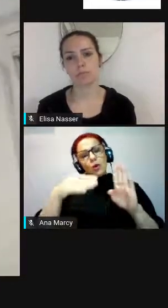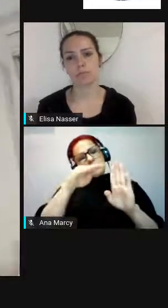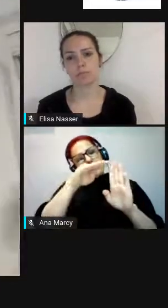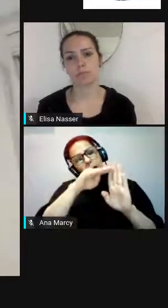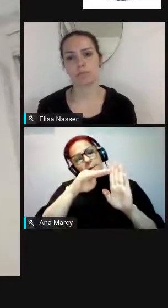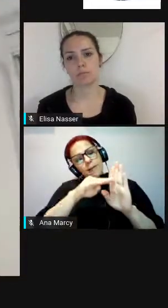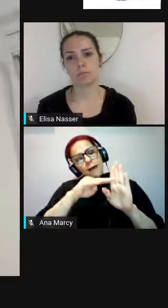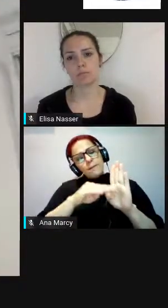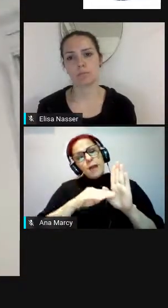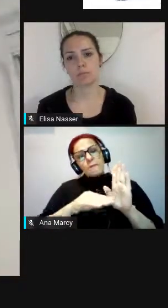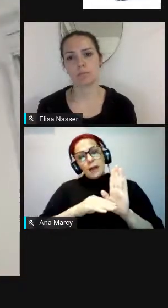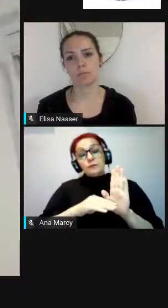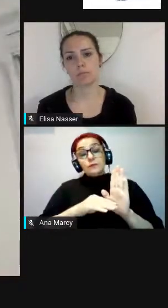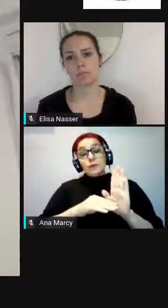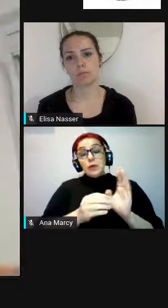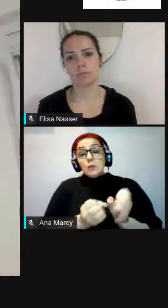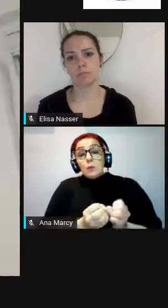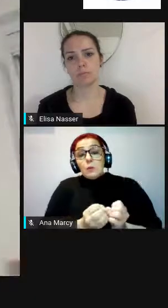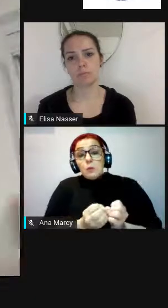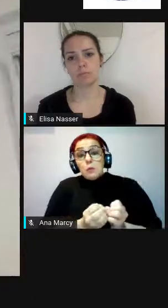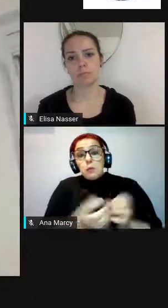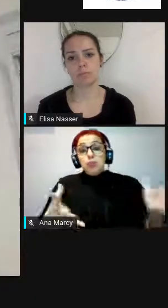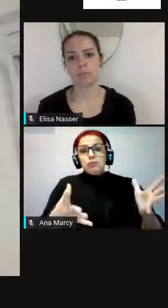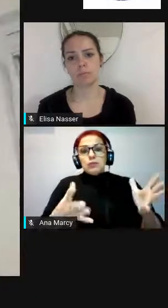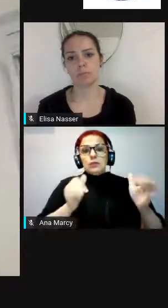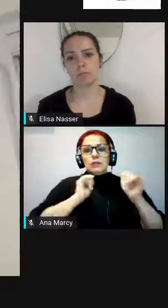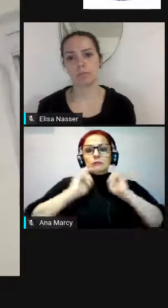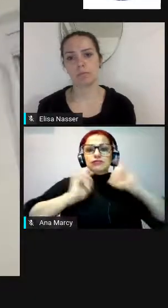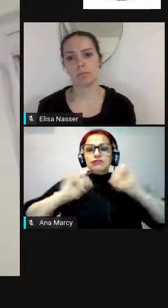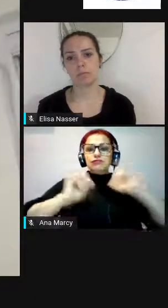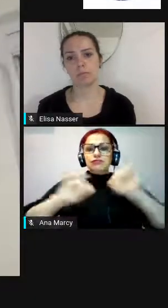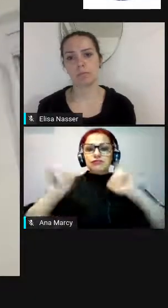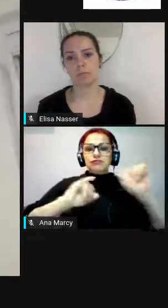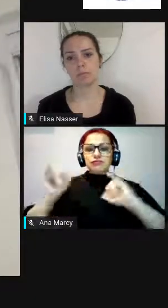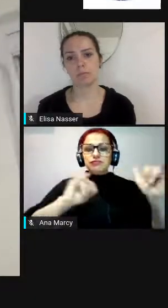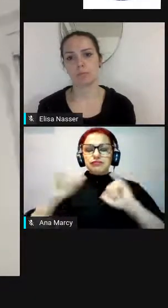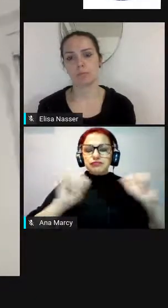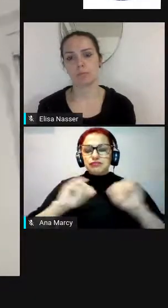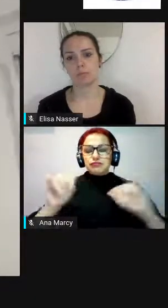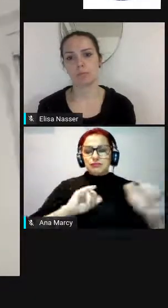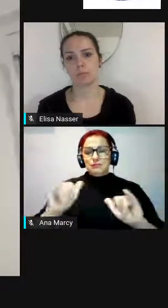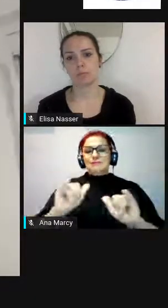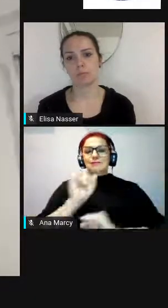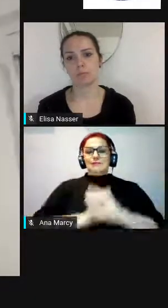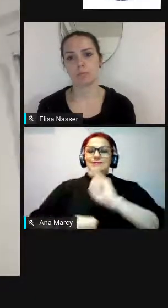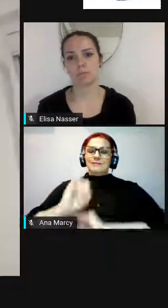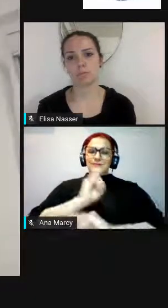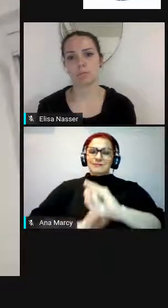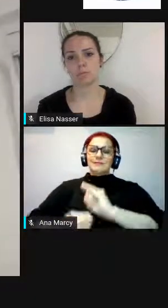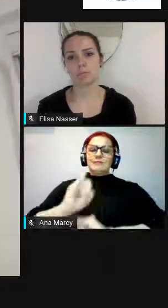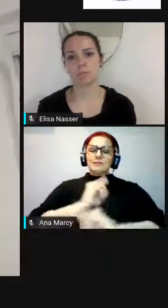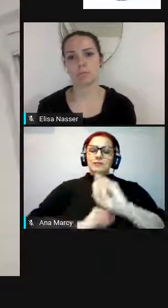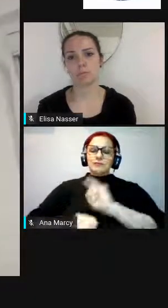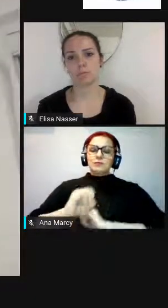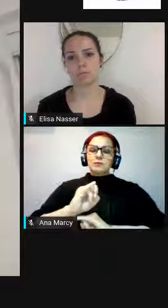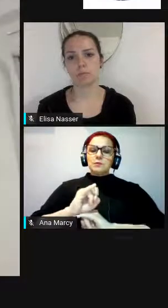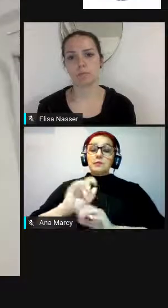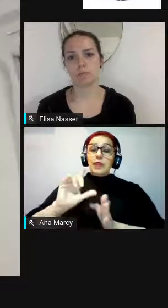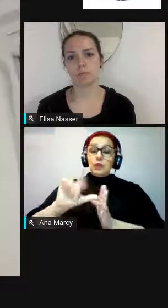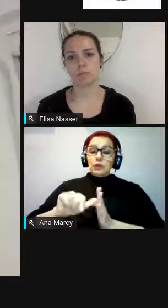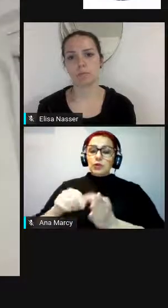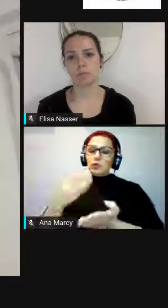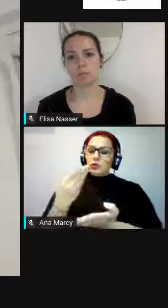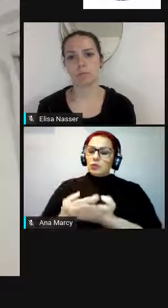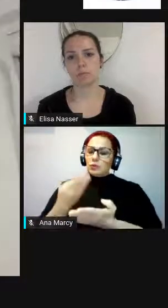no Google e foi isso que fez o bom da nossa empresa né começar a anunciar o nosso serviço na internet e é medida que a gente começou a estudar